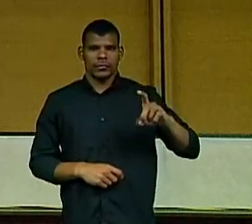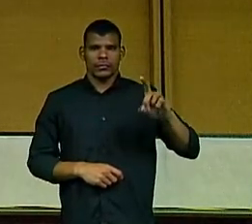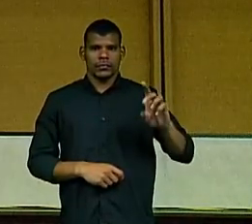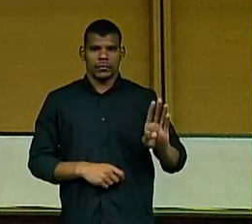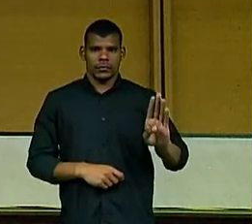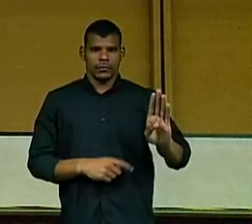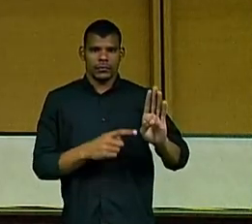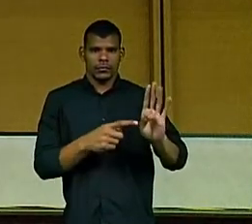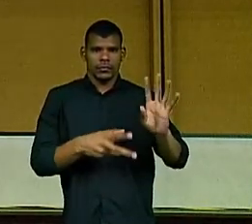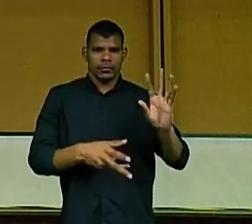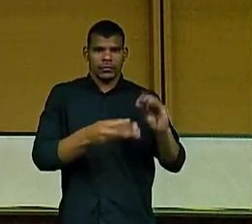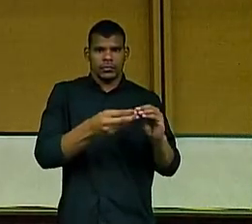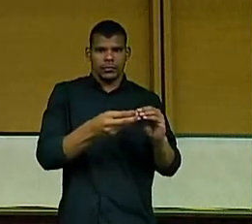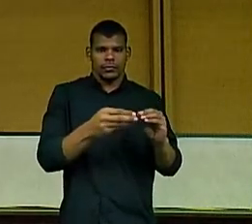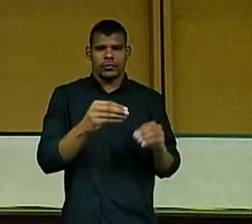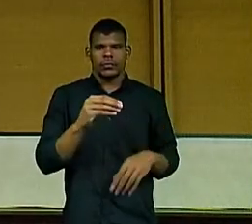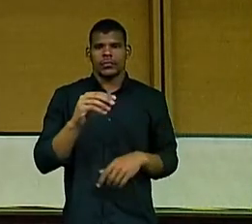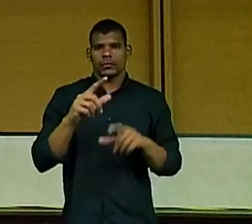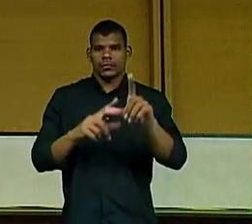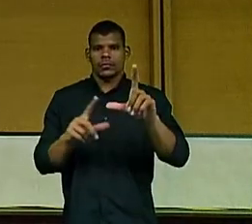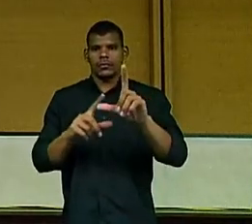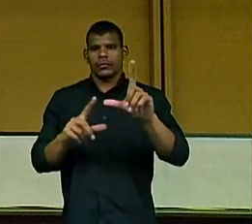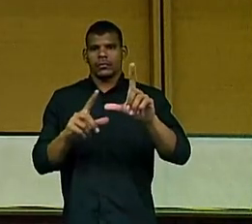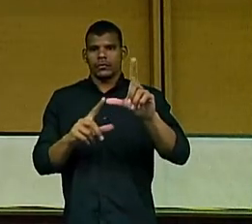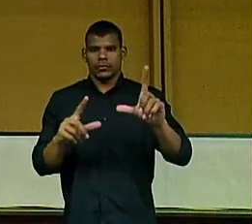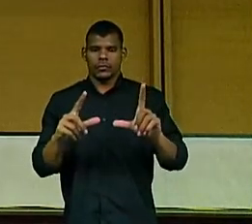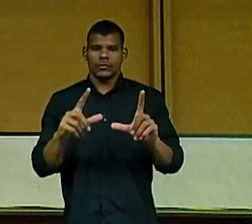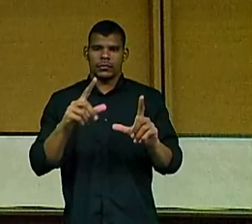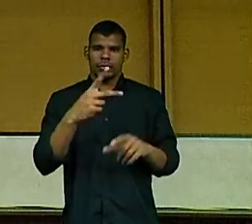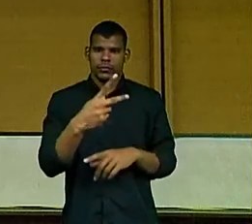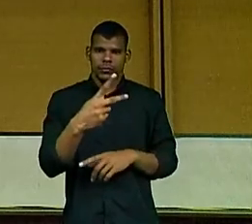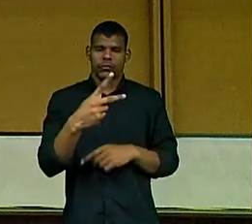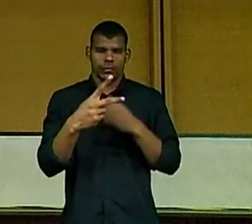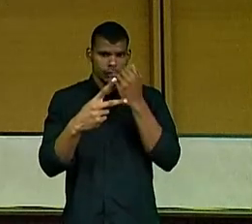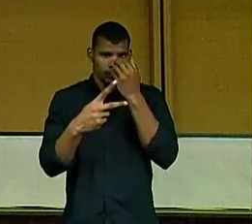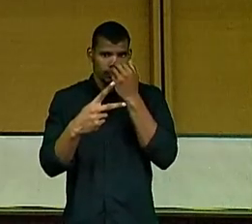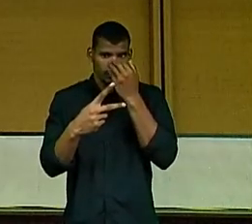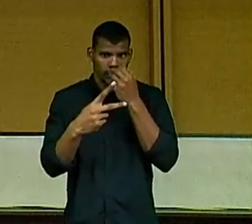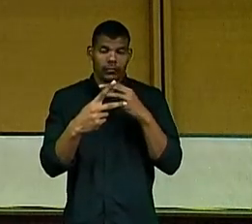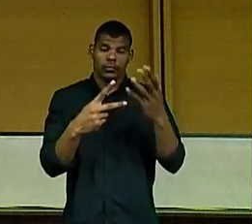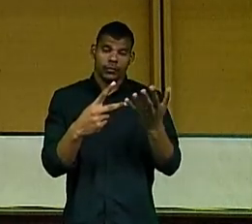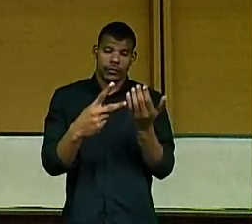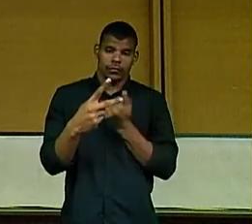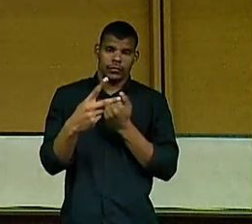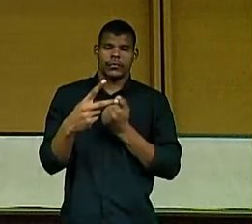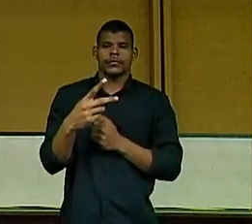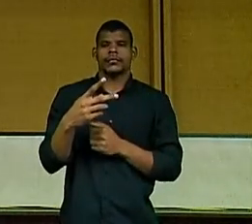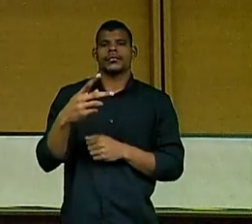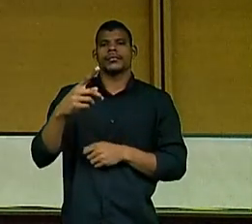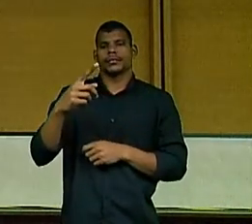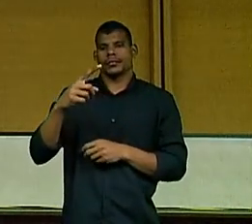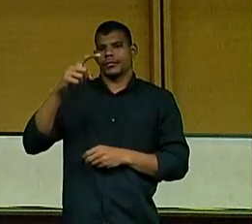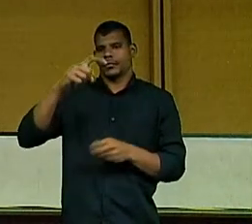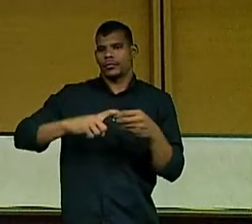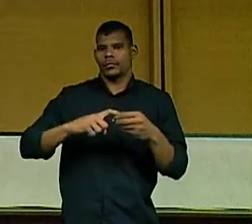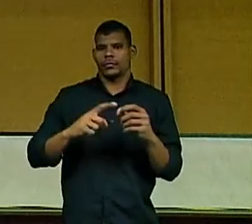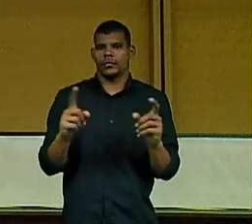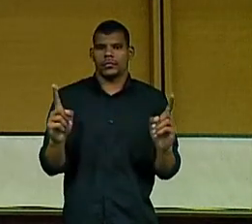suprimiu aquela letra adicionada no período da redemocratização